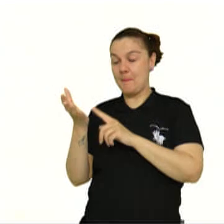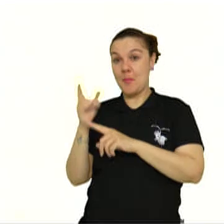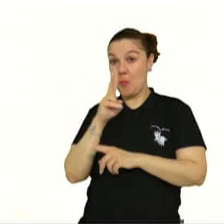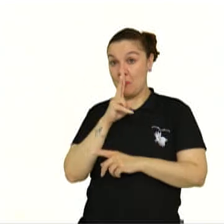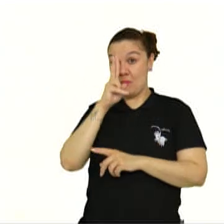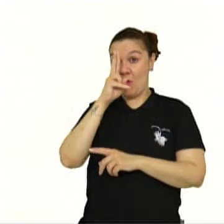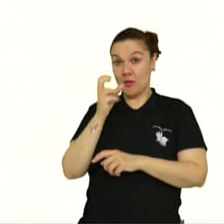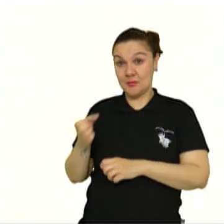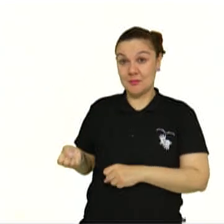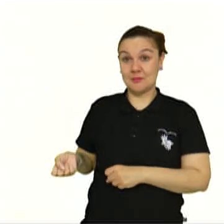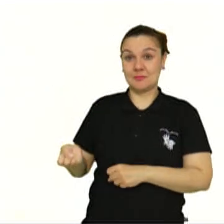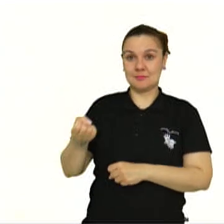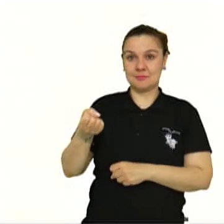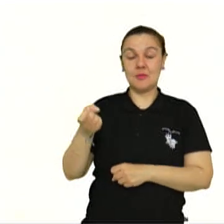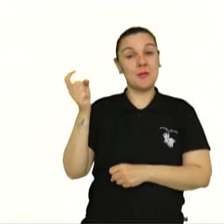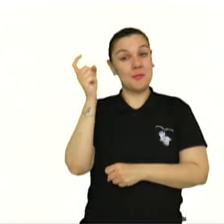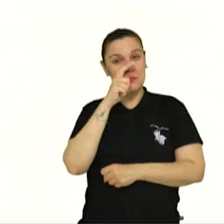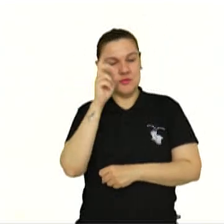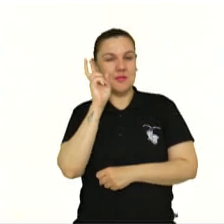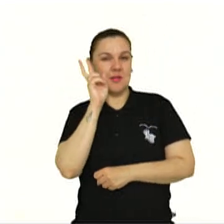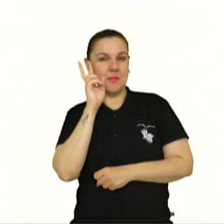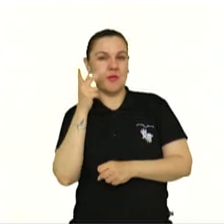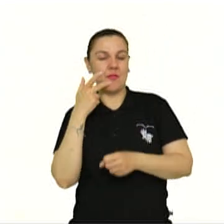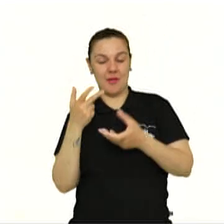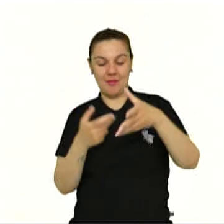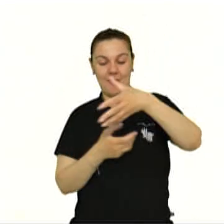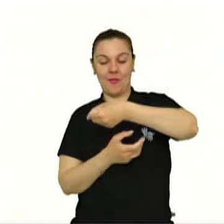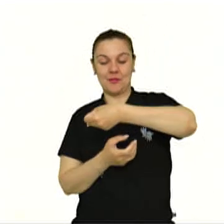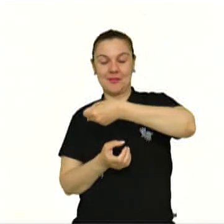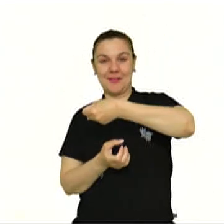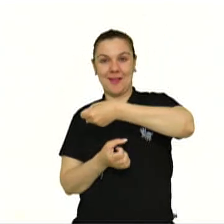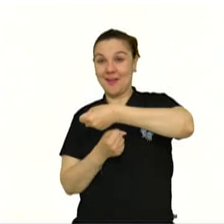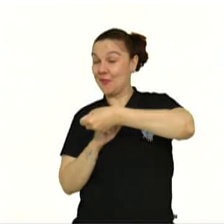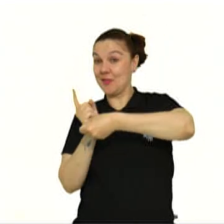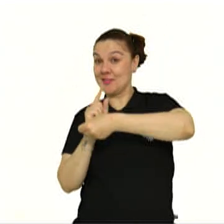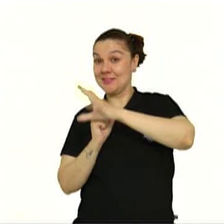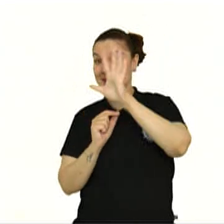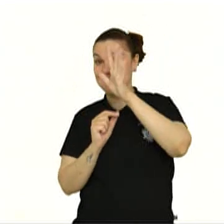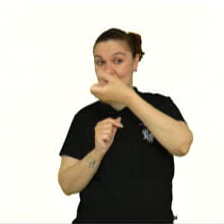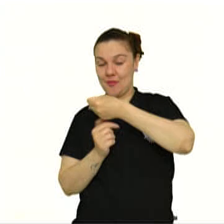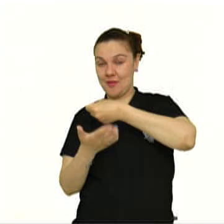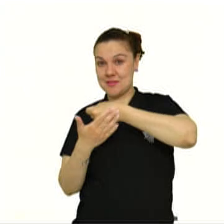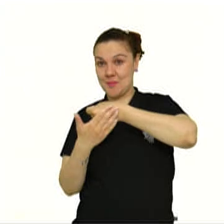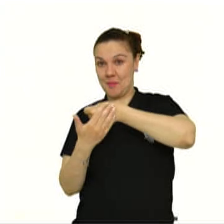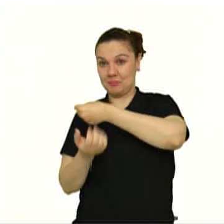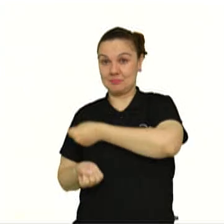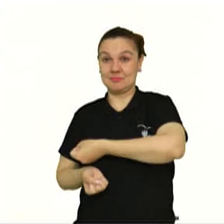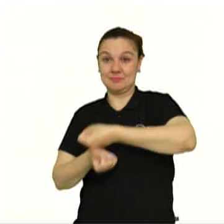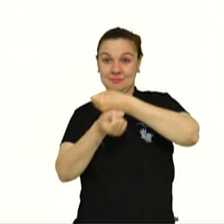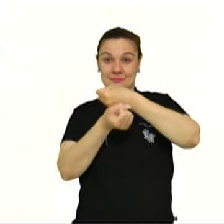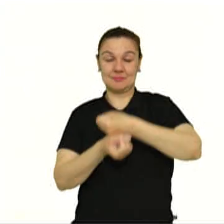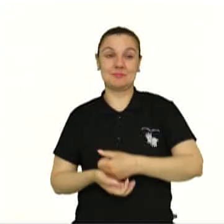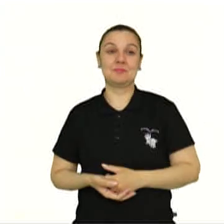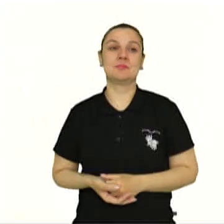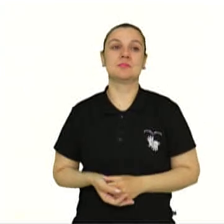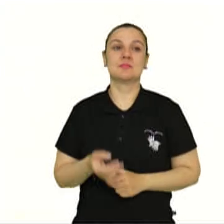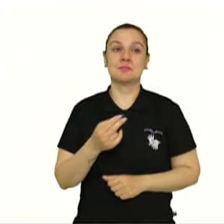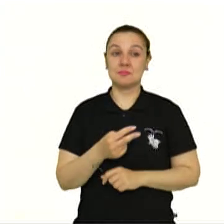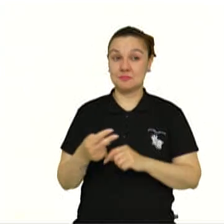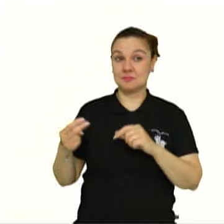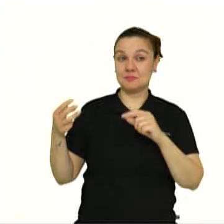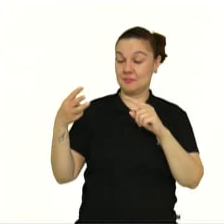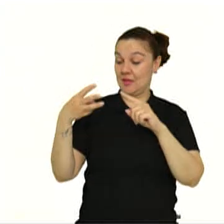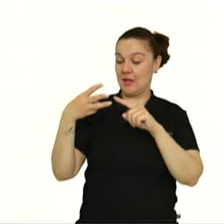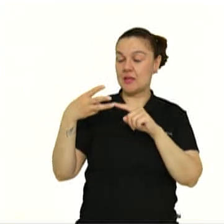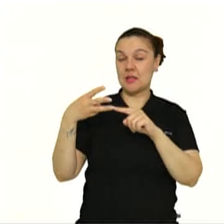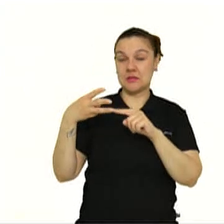jogador é dominante. Falso. Lembra que eu falei para vocês? Mão não dominante, costas da mão. Smash é a batida